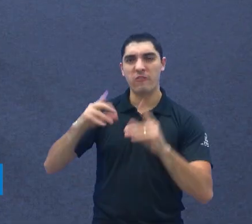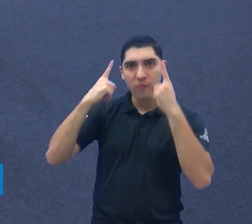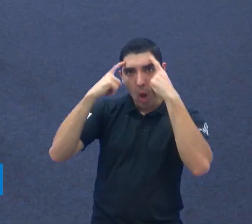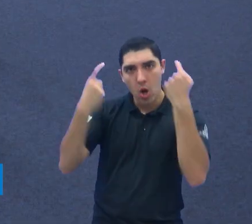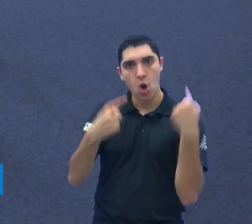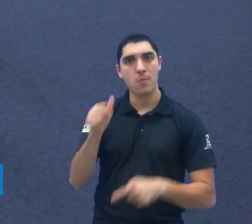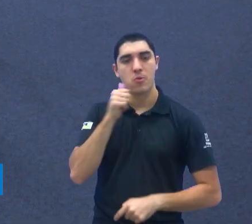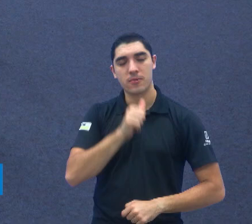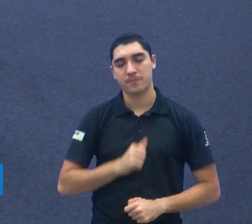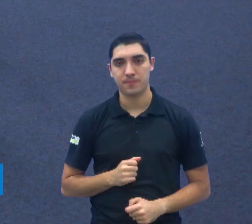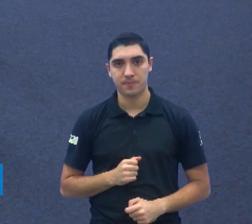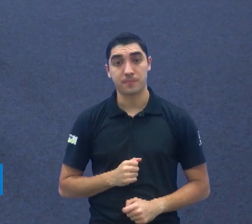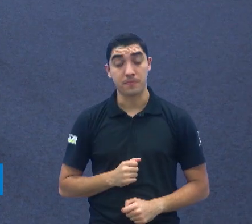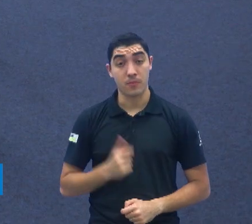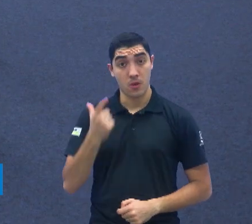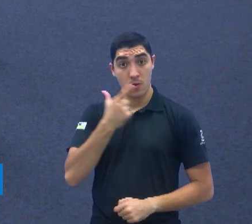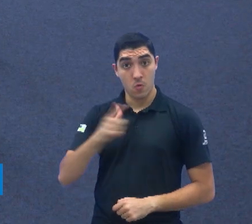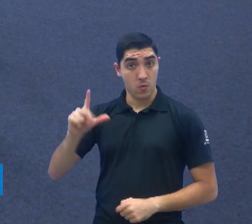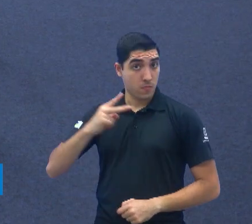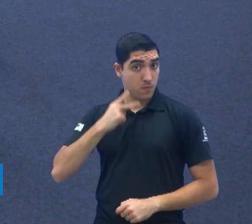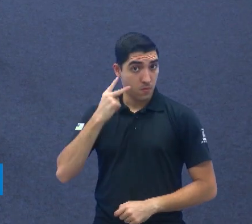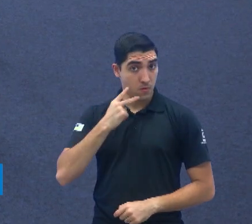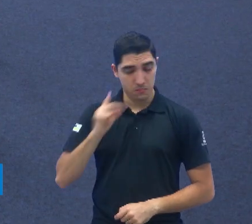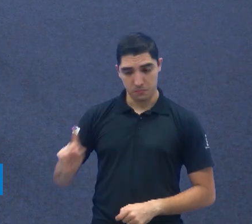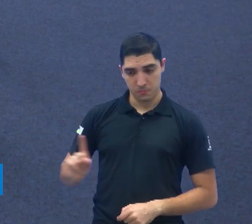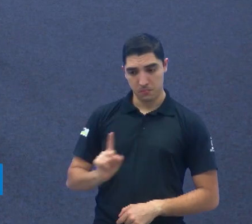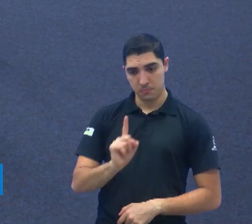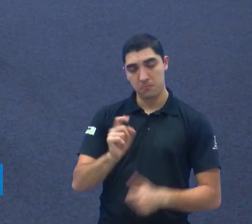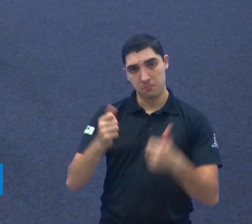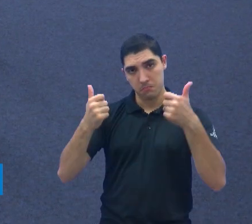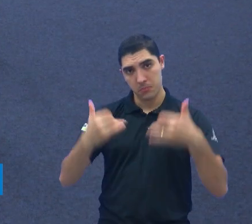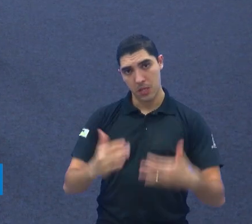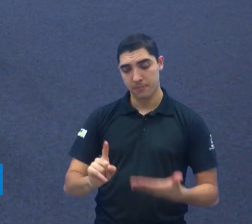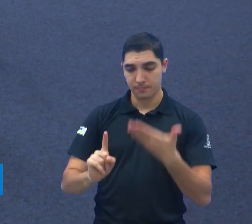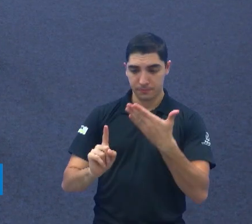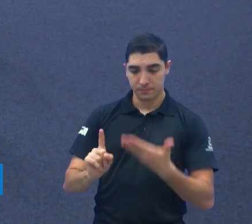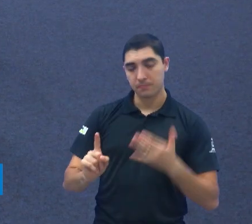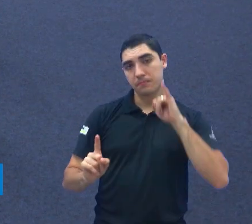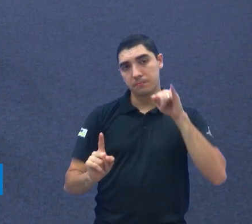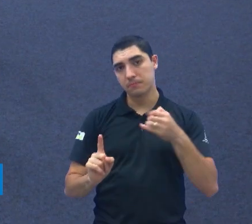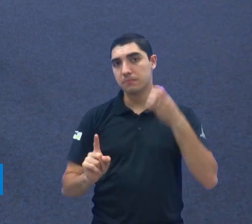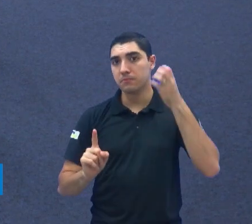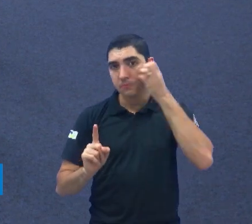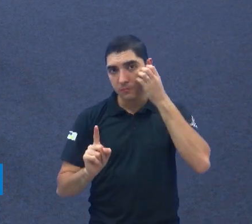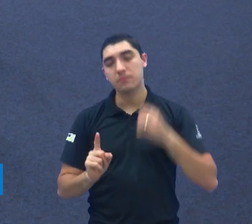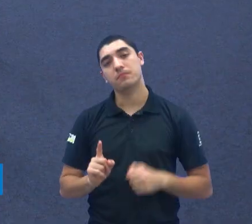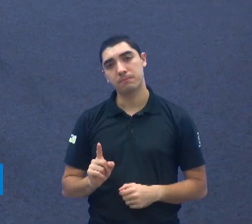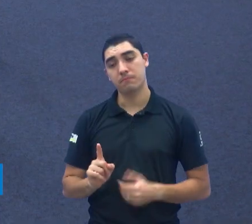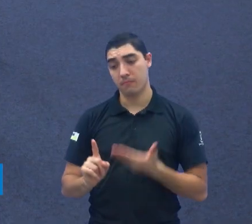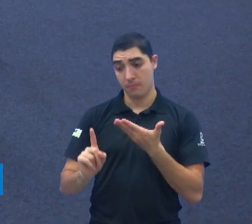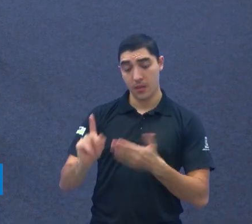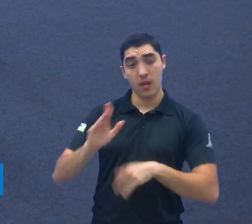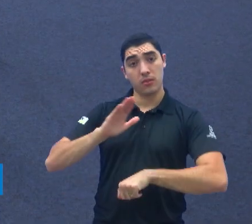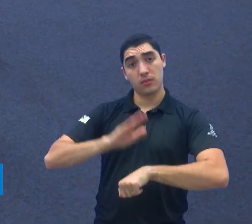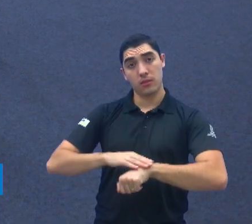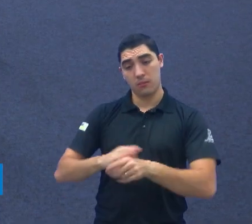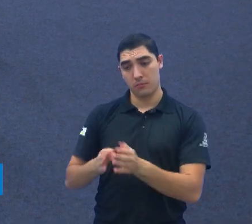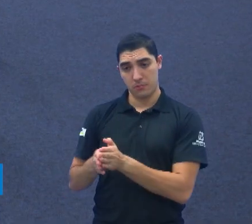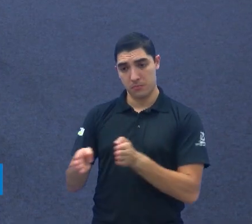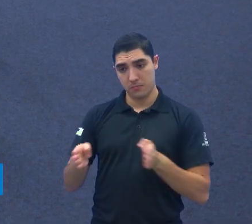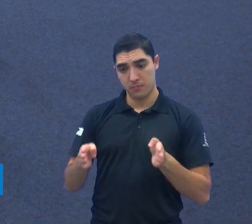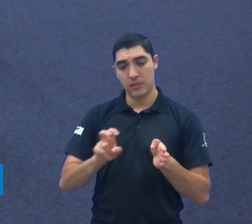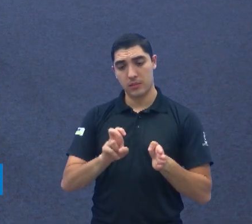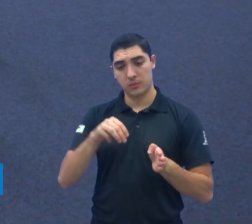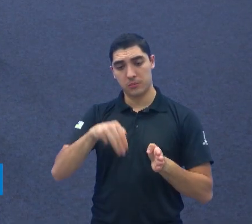Próxima vereadora inscrita para falar no momento Pinga Fogo, a vereadora Juliana Fraga. Vossa Excelência tem o tempo de 5